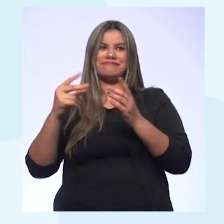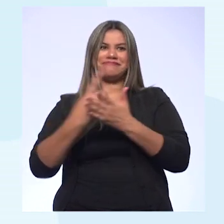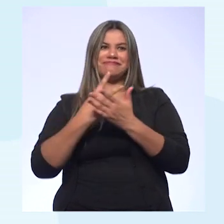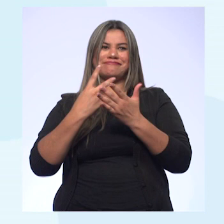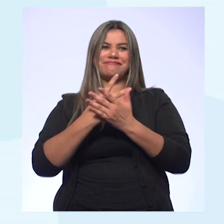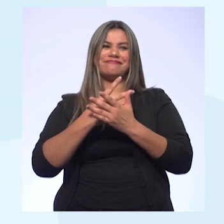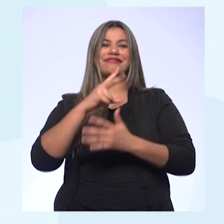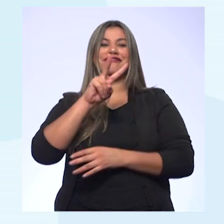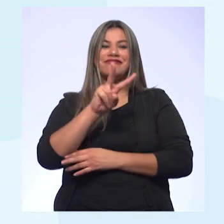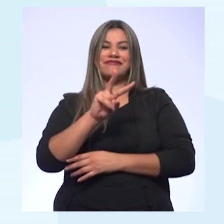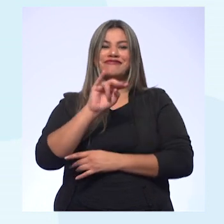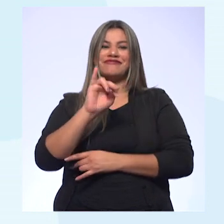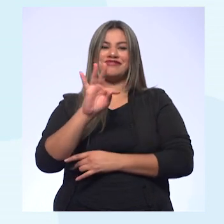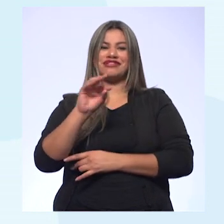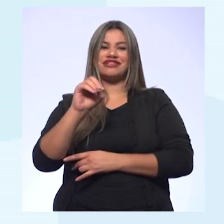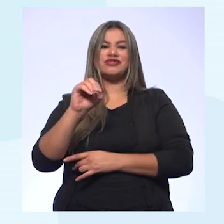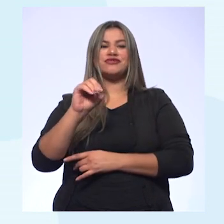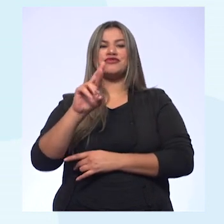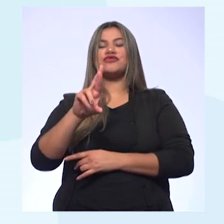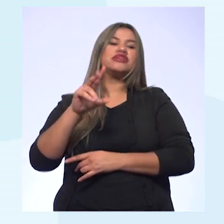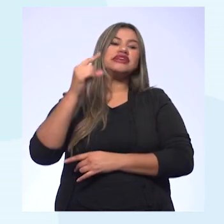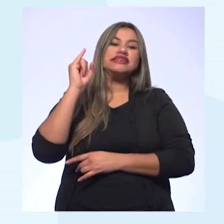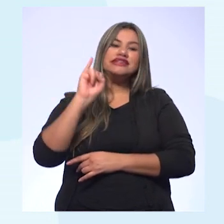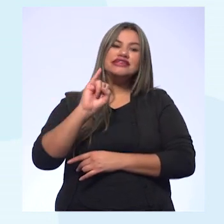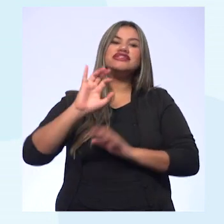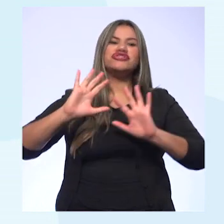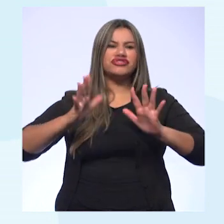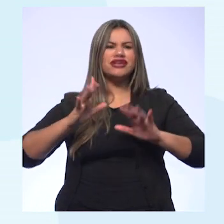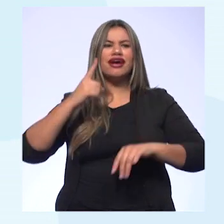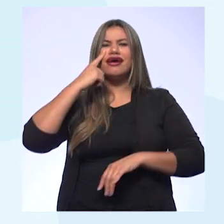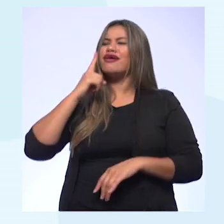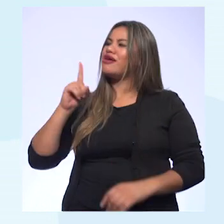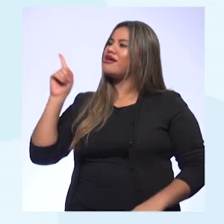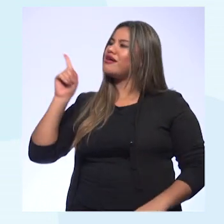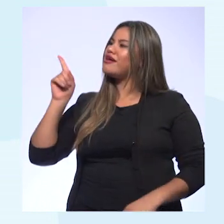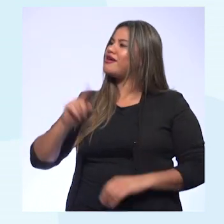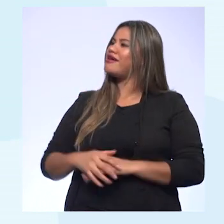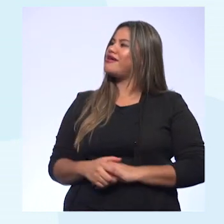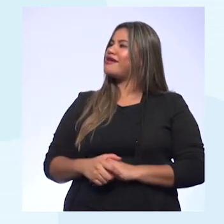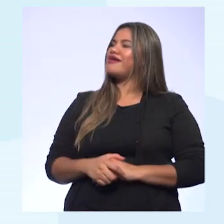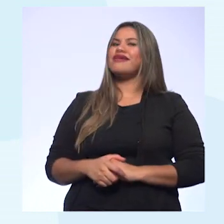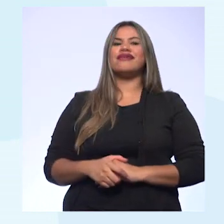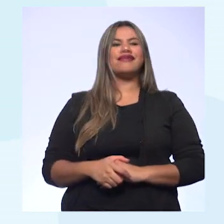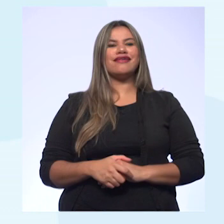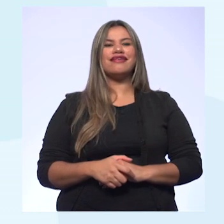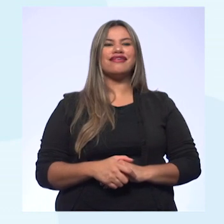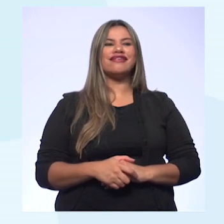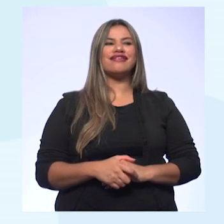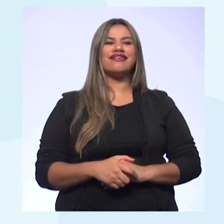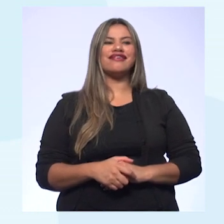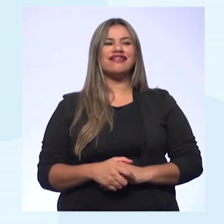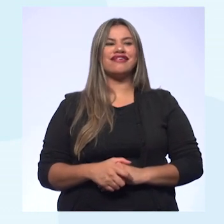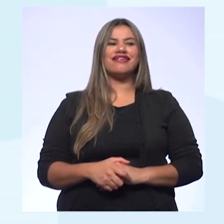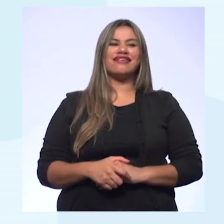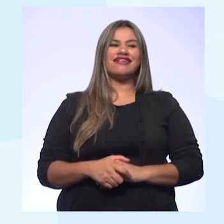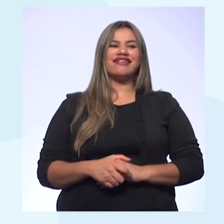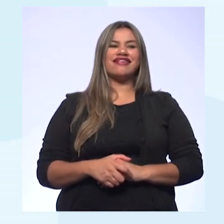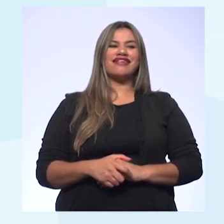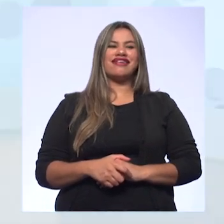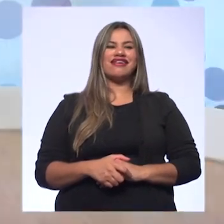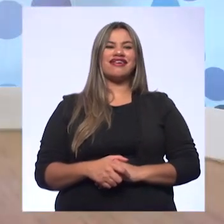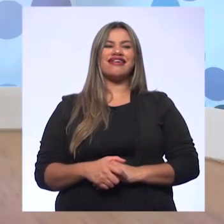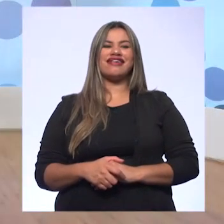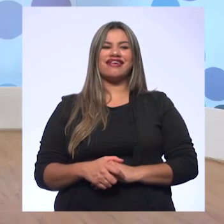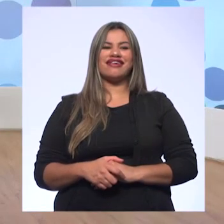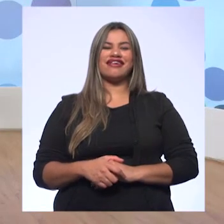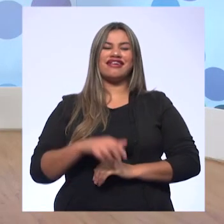Vitor, não Já tem tem mais o I, I já lá, tá, já tá lá, tá né? lá. É um palavrão, né? Então, olha só.